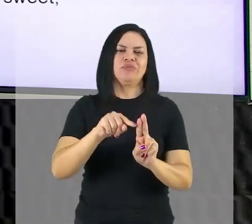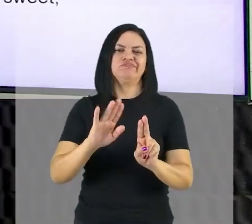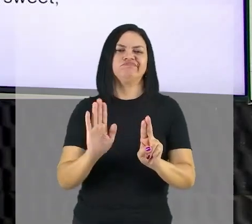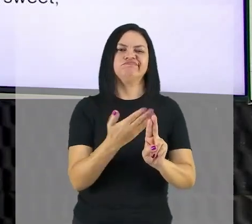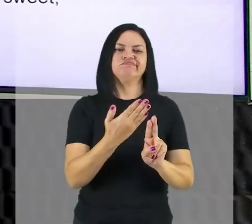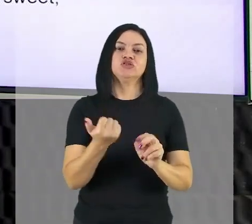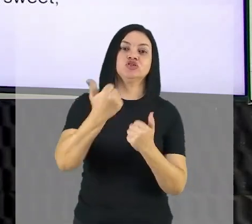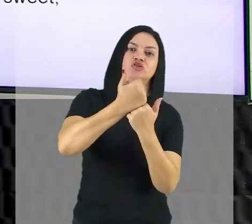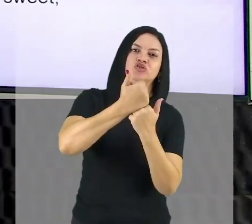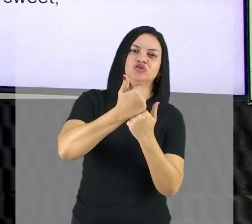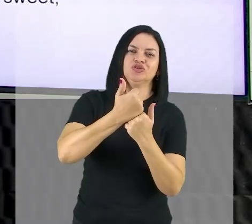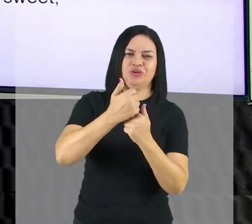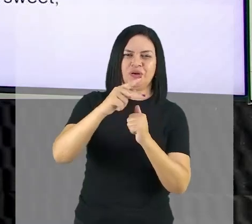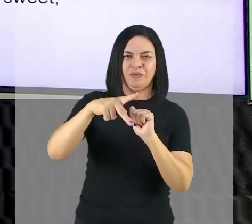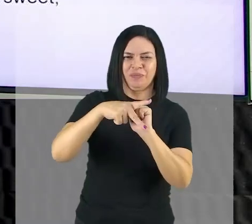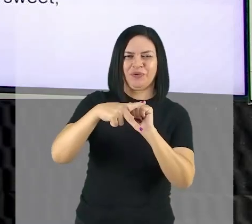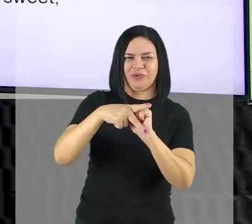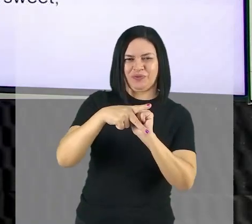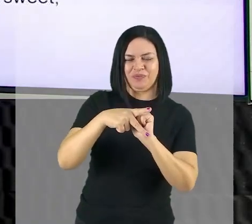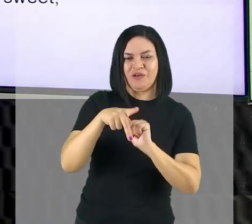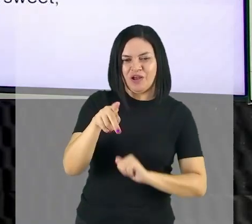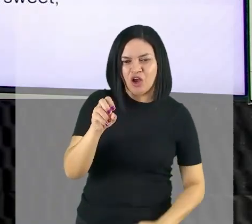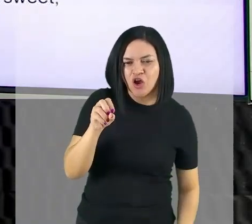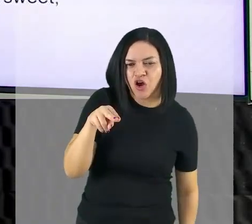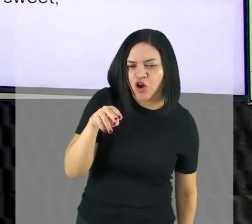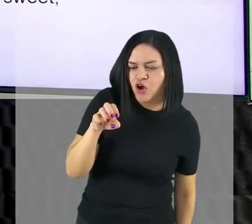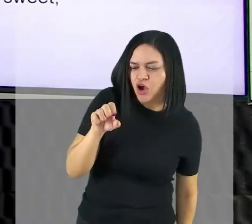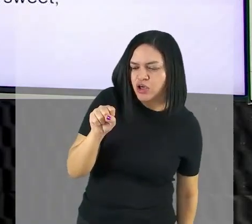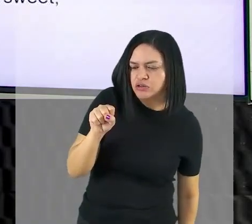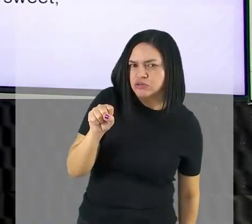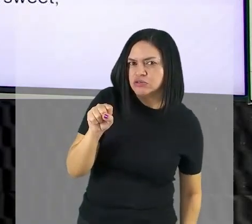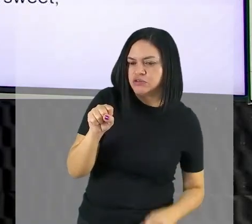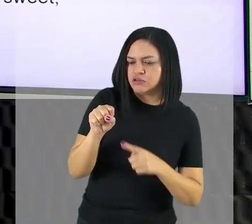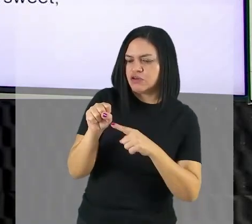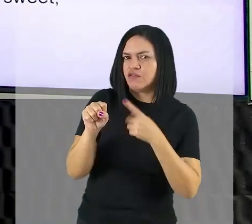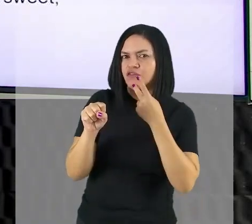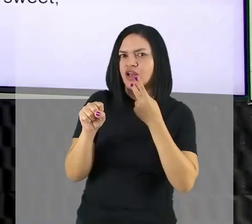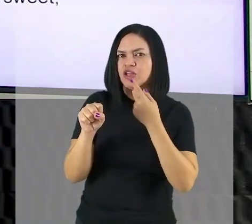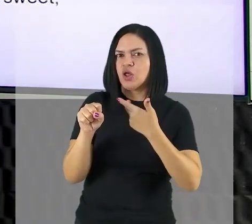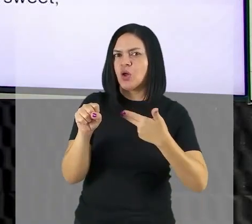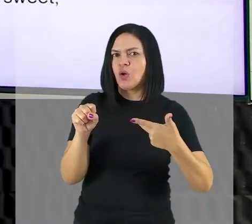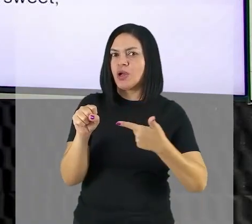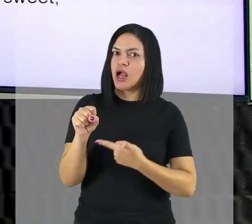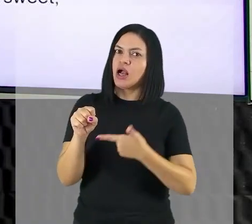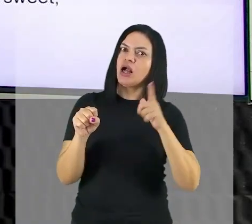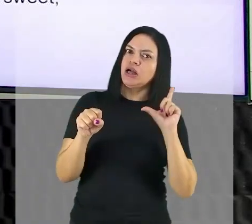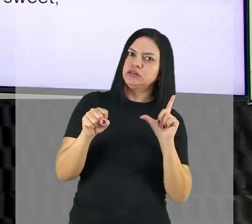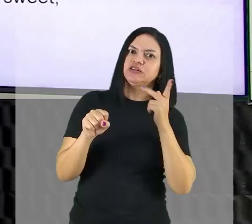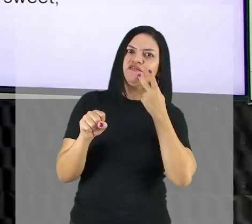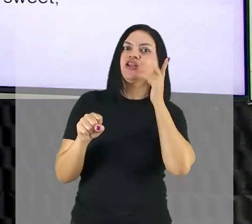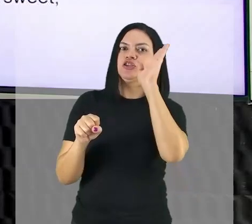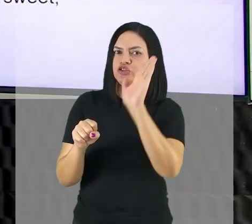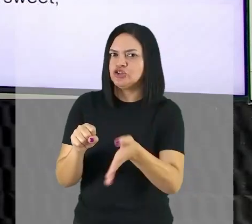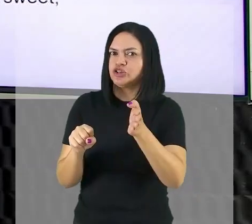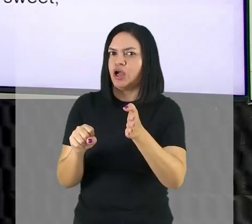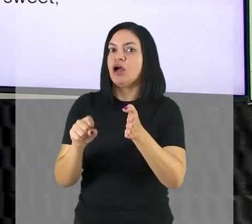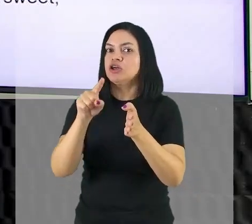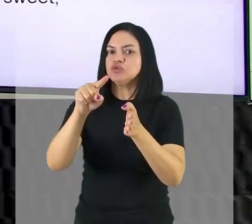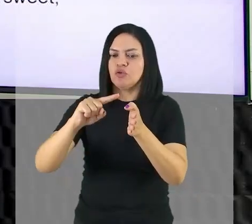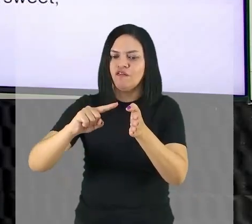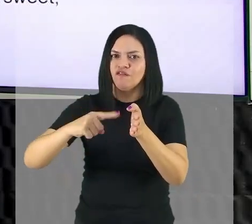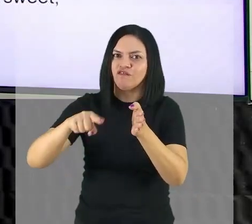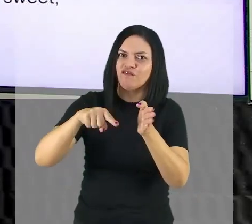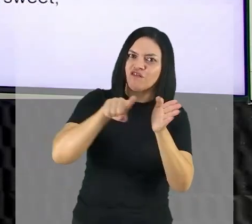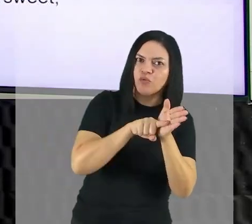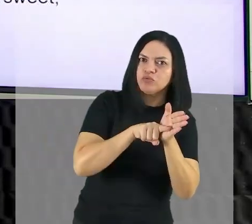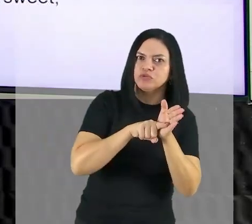Então, nesse caso, esse termo one está falando de algo anteriormente citado. Então, você sempre tem que voltar um pouquinho para entender do que ele está